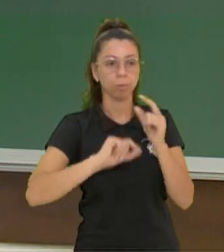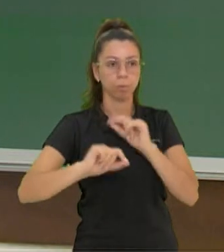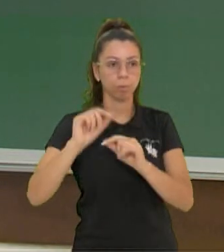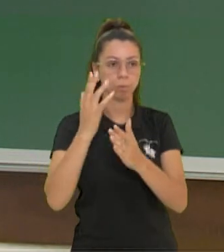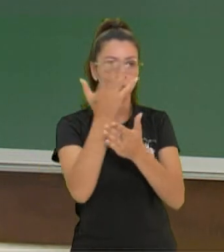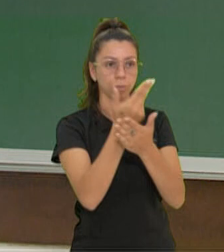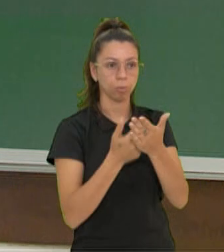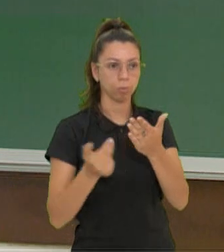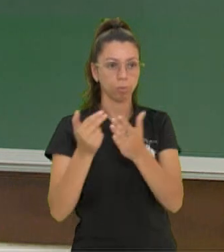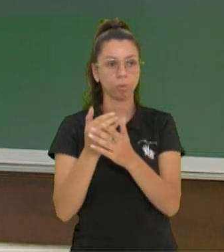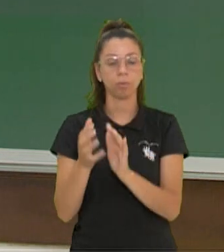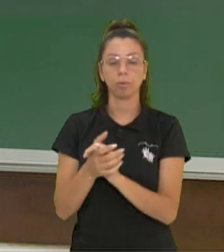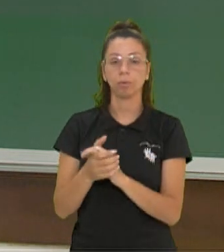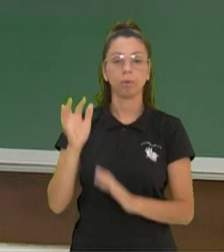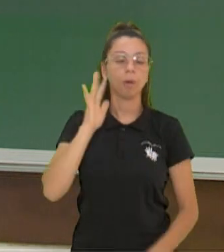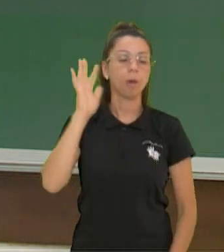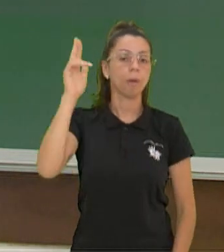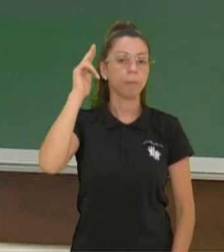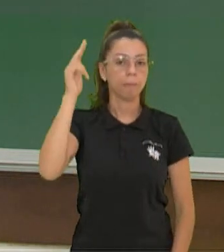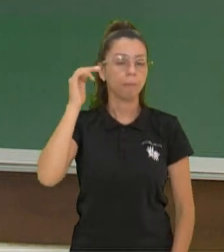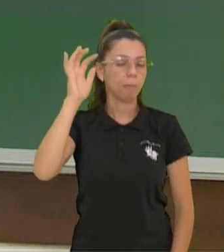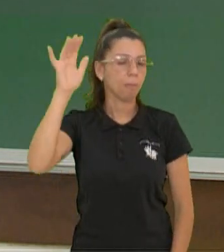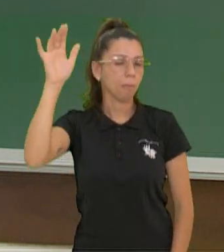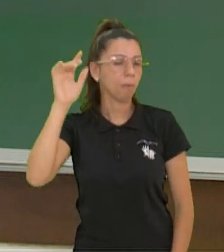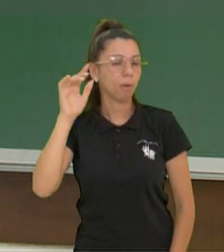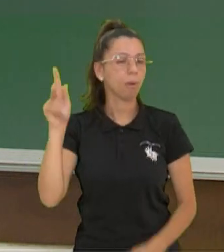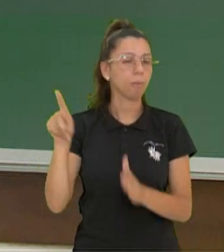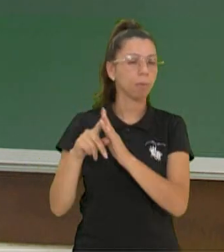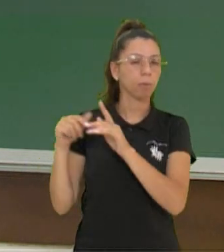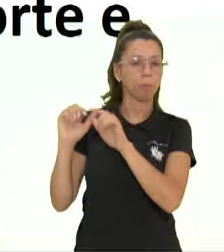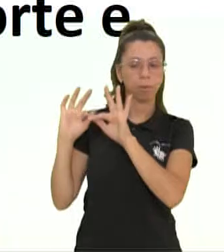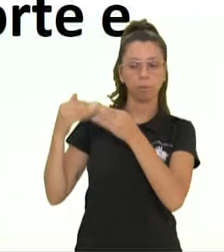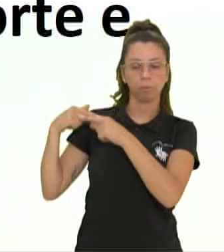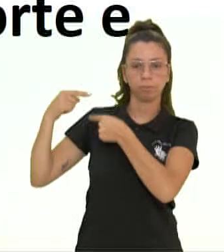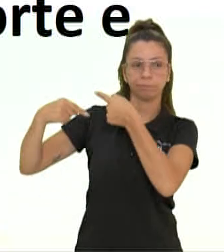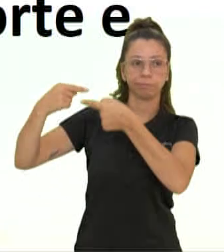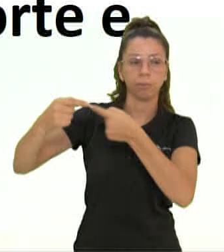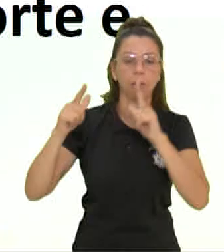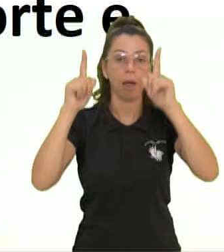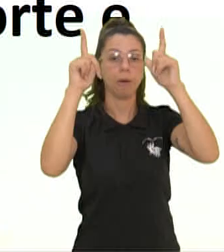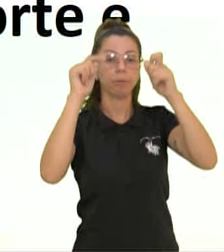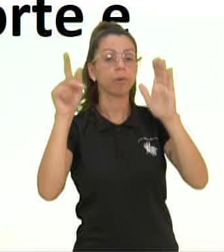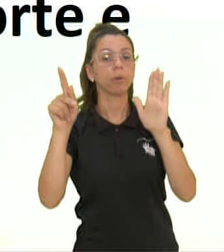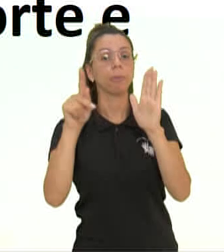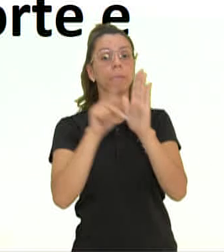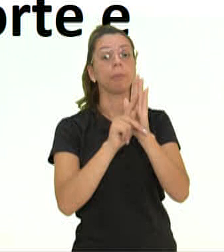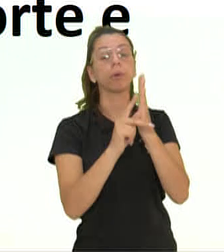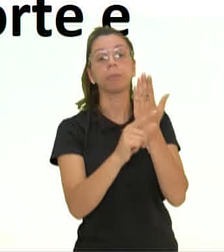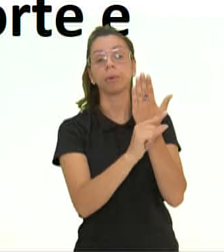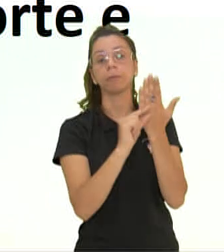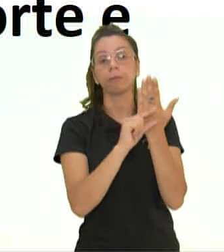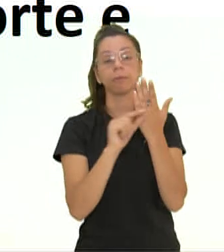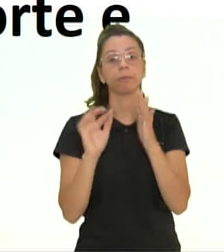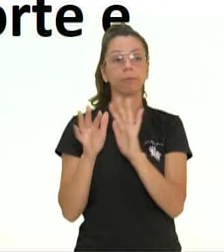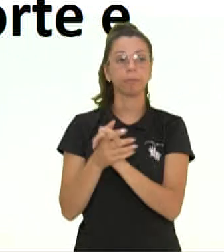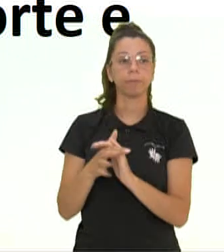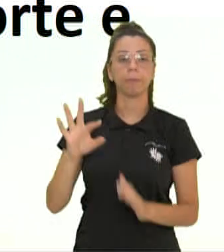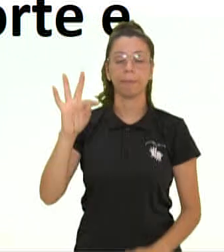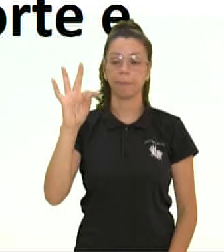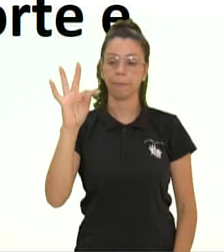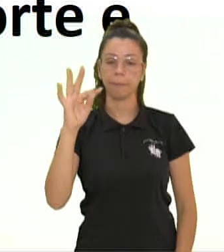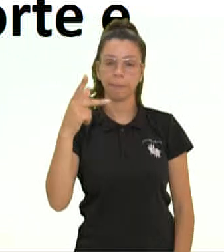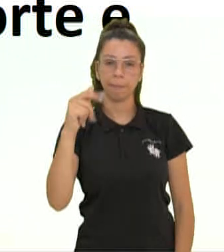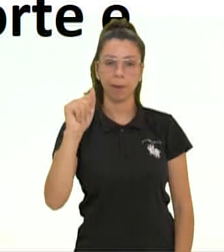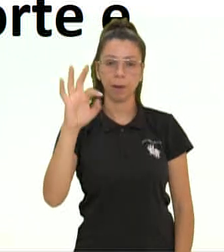dela aqui, Memórias da Ancestralidade, que traz fotografias, né, dos ancestrais da própria artista. Patuás, lembra?